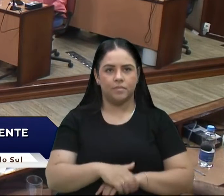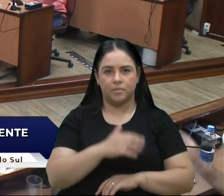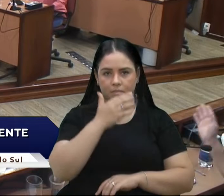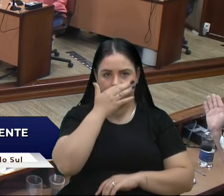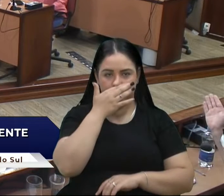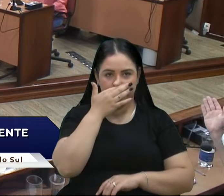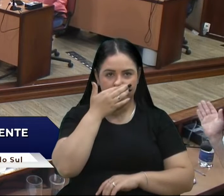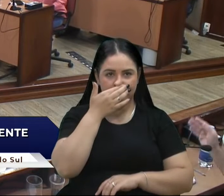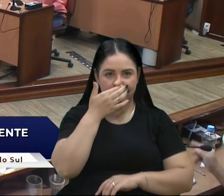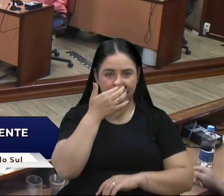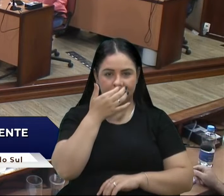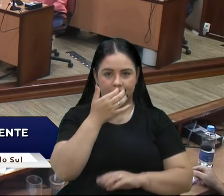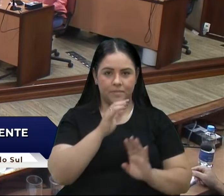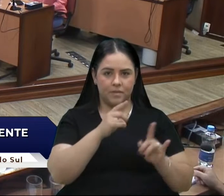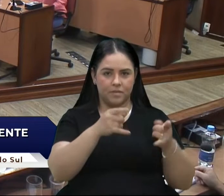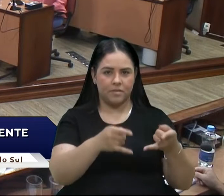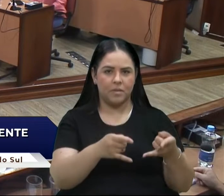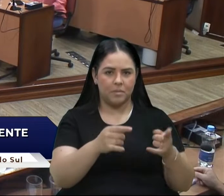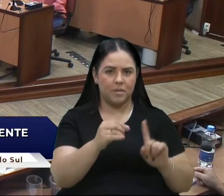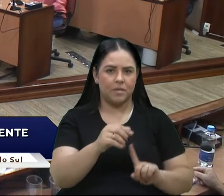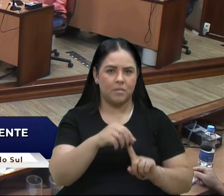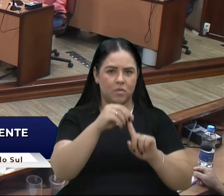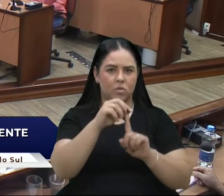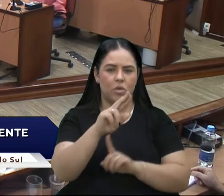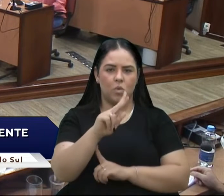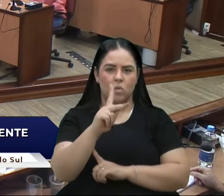sobre essa questão dos leitos, Mário, principalmente da UPA.